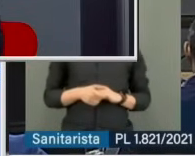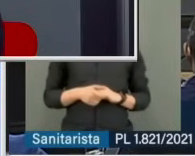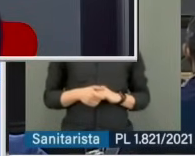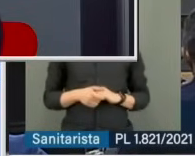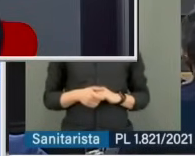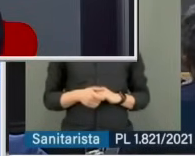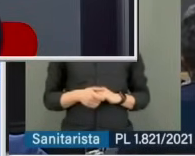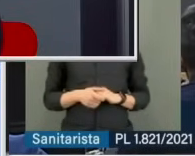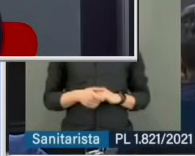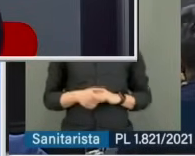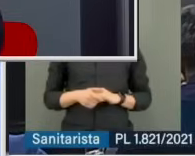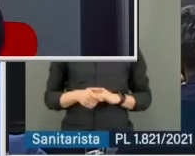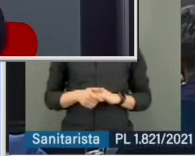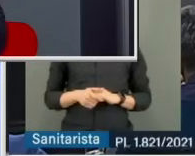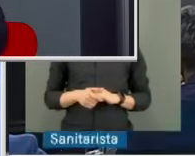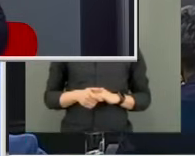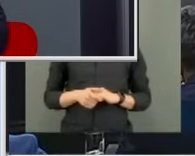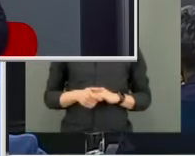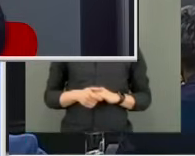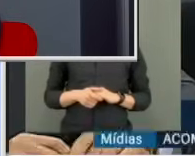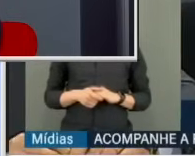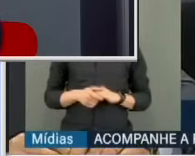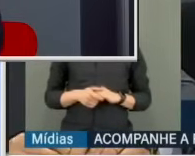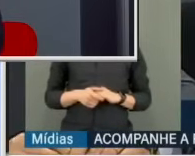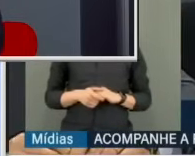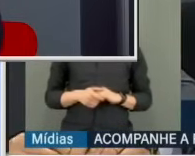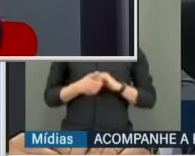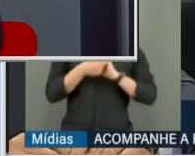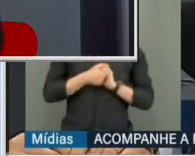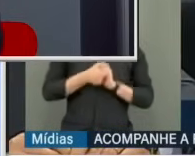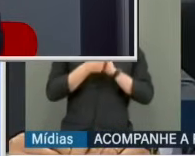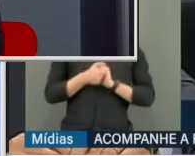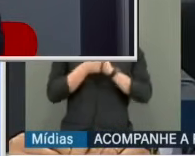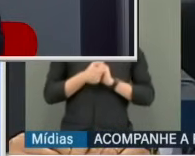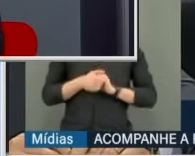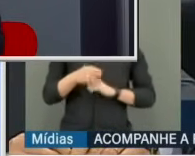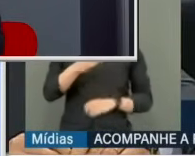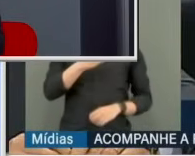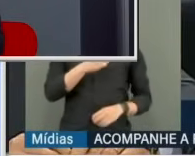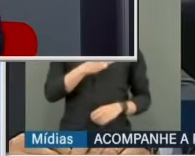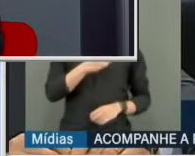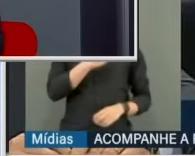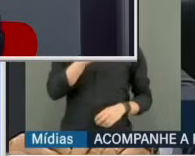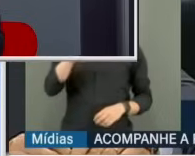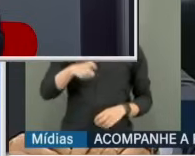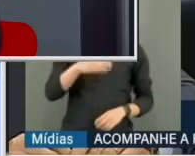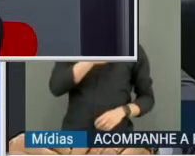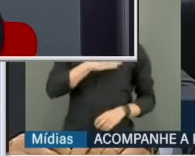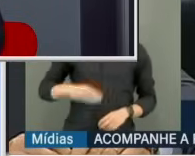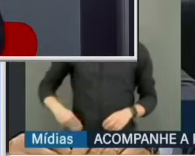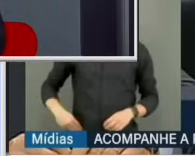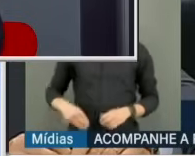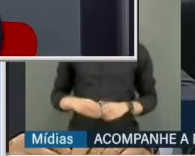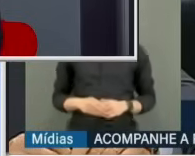que fez justamente isso. Quer dizer, usou pergunta para colocar a sua tese na praça e ele